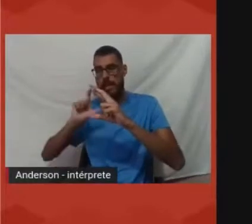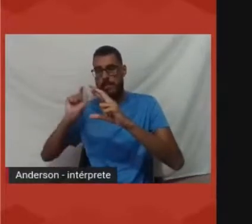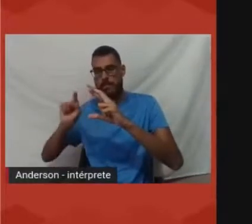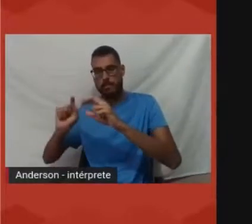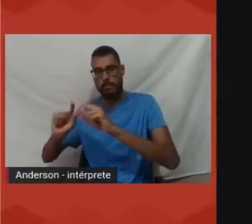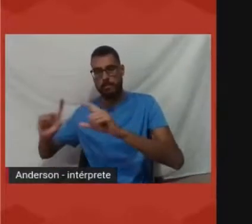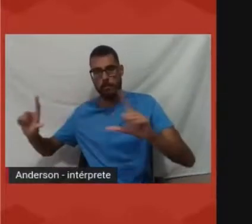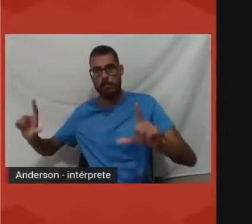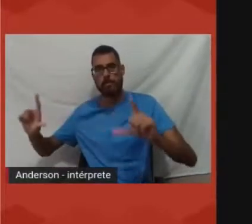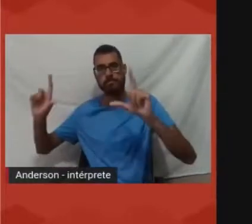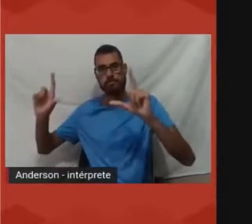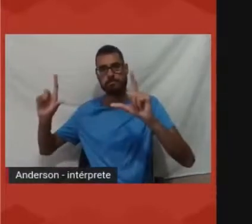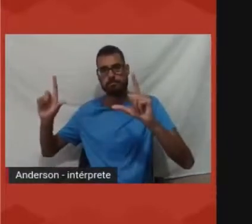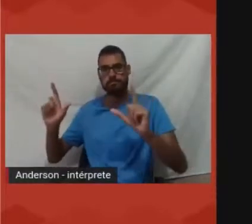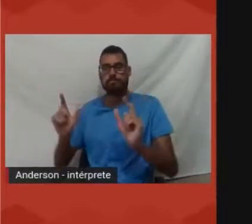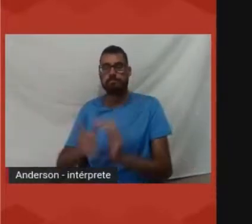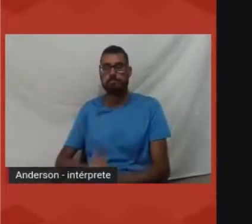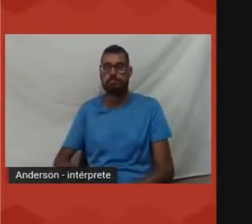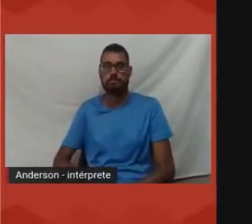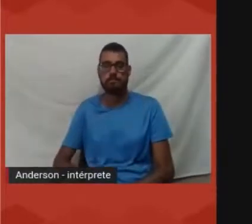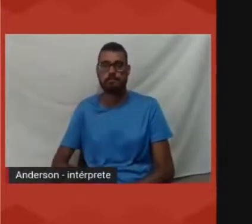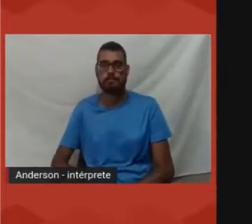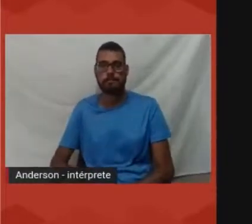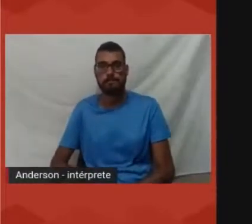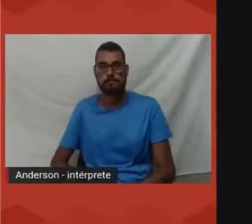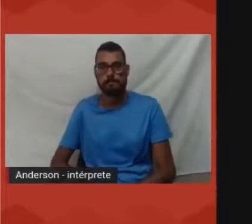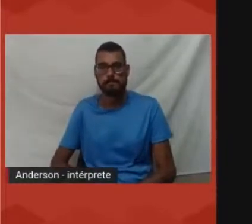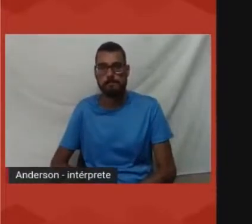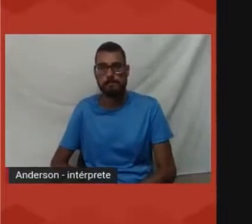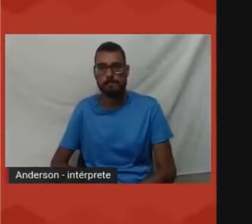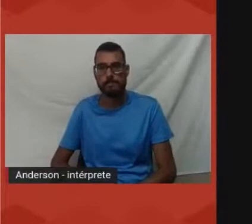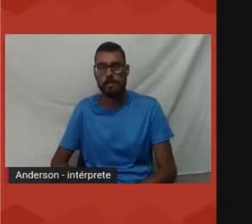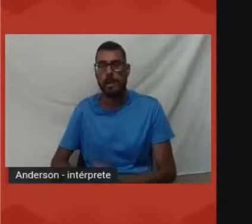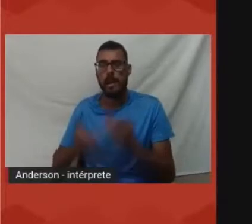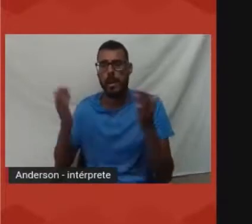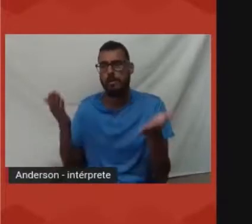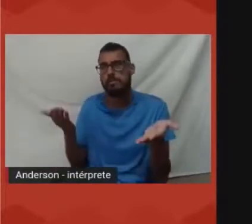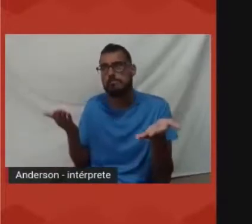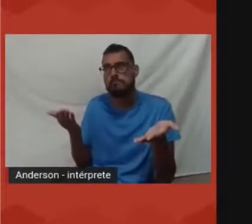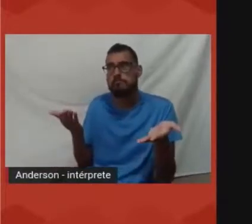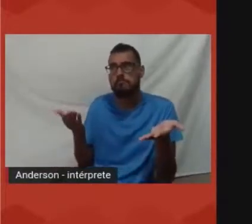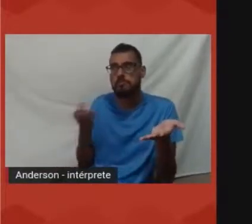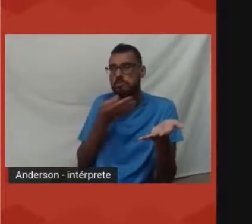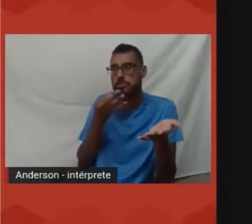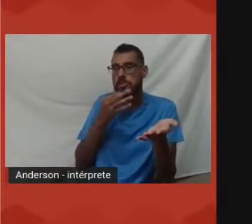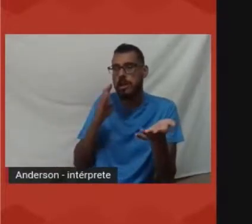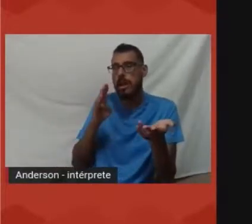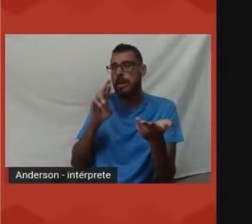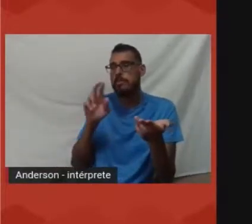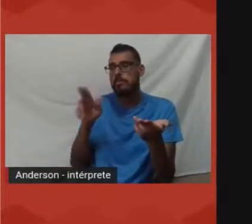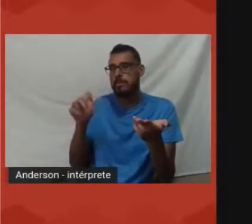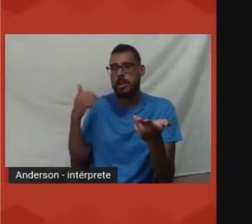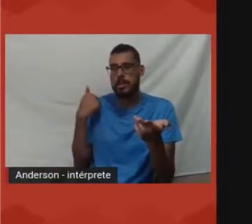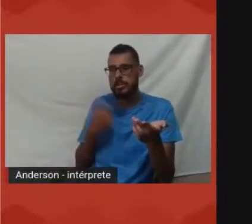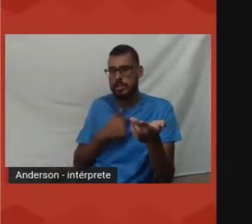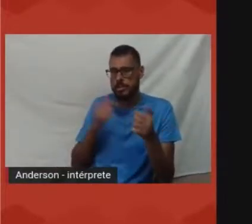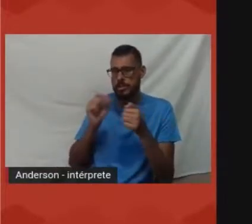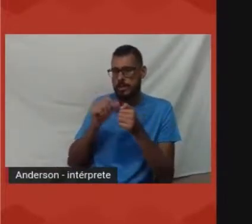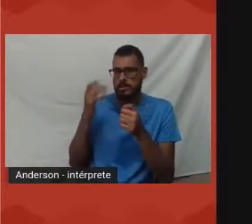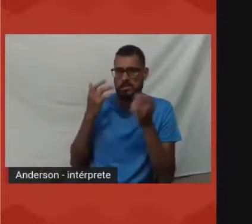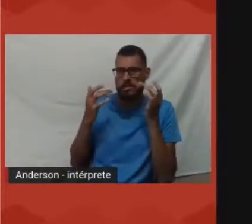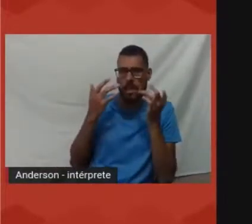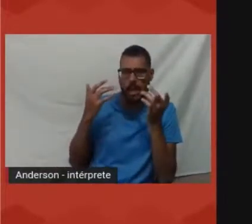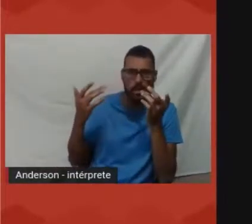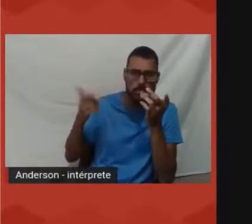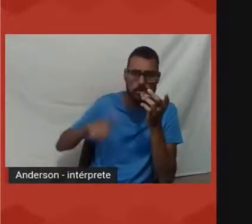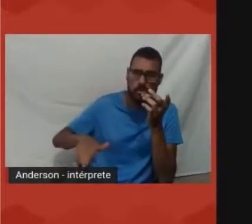se funcionou, por favor. Agora, eu não sei, a Bruna tinha sugerido que a gente fizesse a dramatização de novo, Bruna, ou a gente deixa